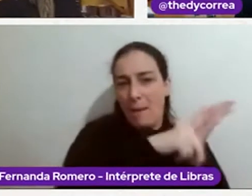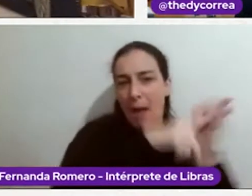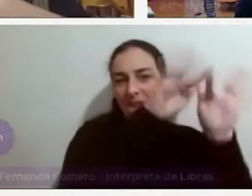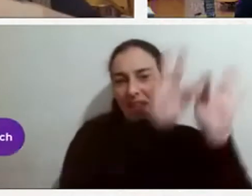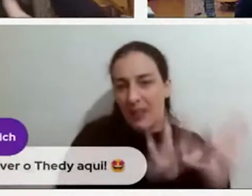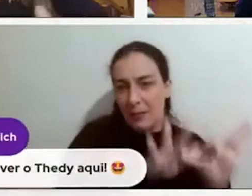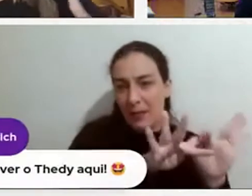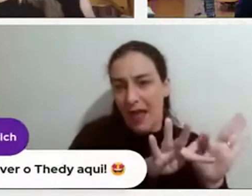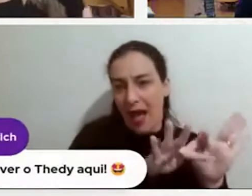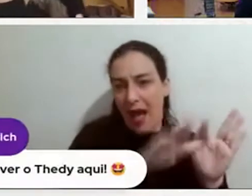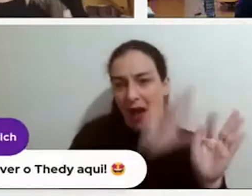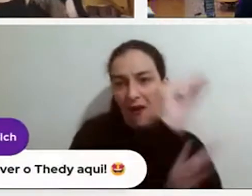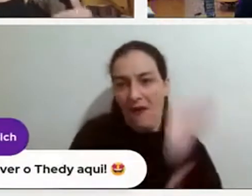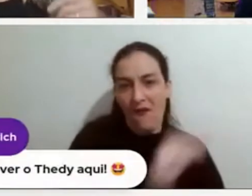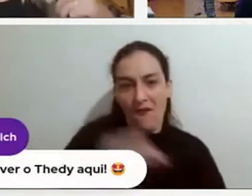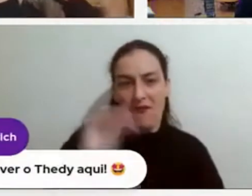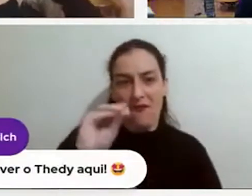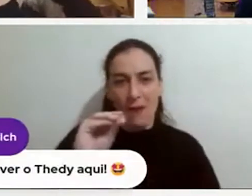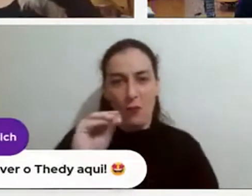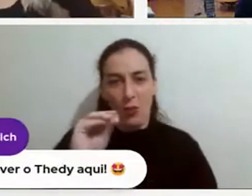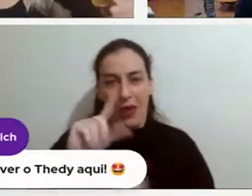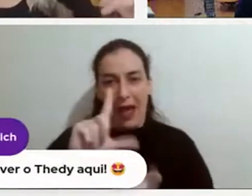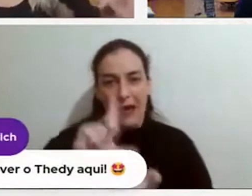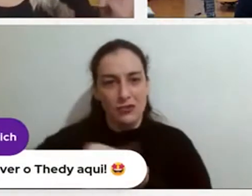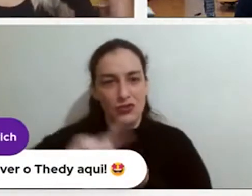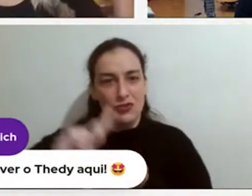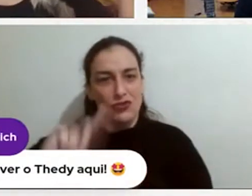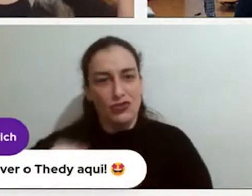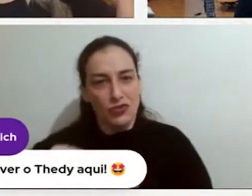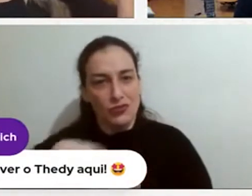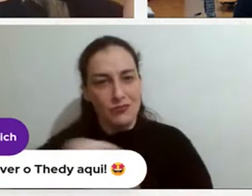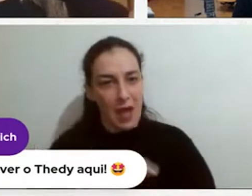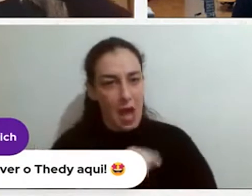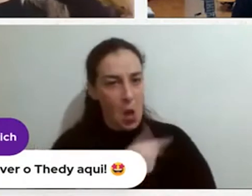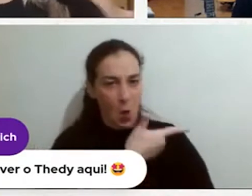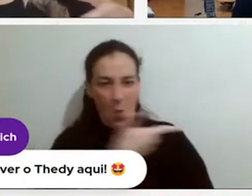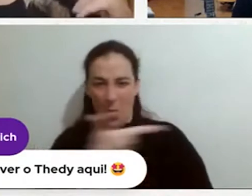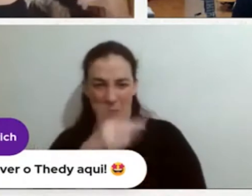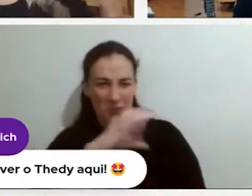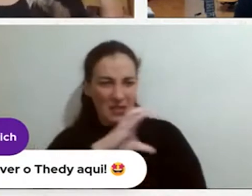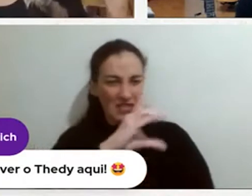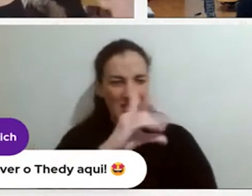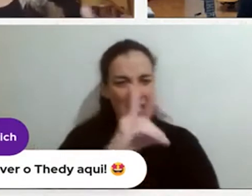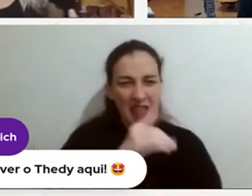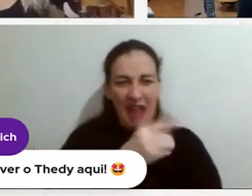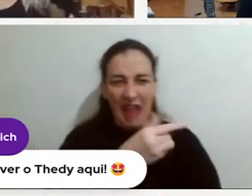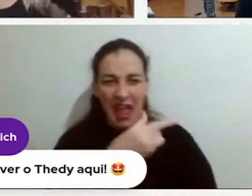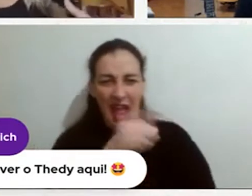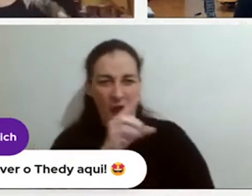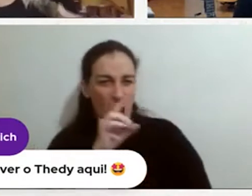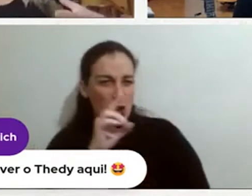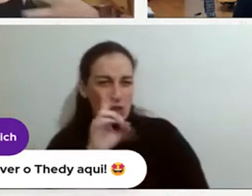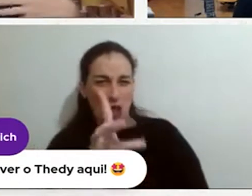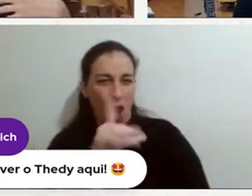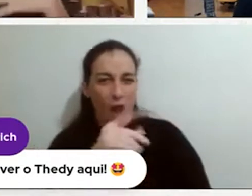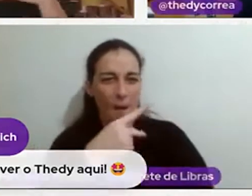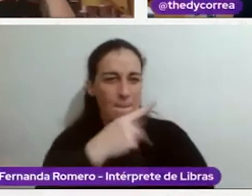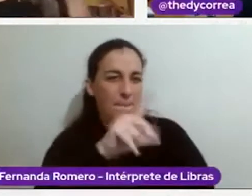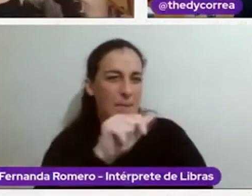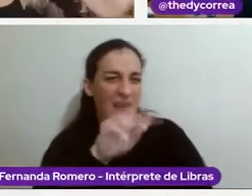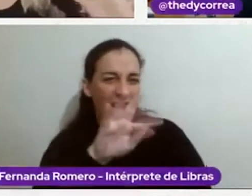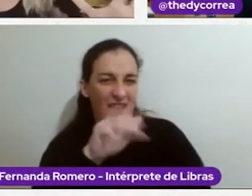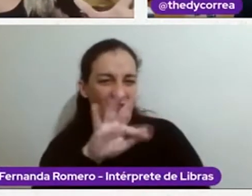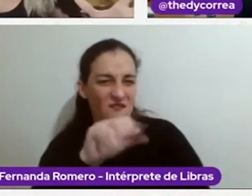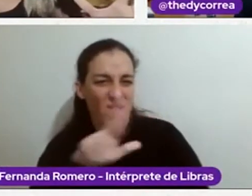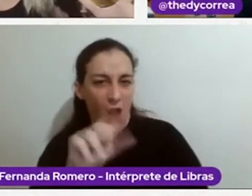nós vamos migrar para o digital, não vai mais ter CD, não vai mais ter vinil, agora é só nas plataformas e tal.